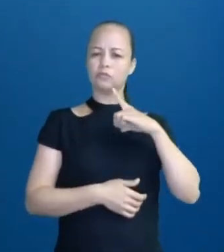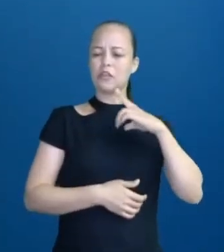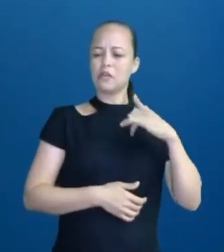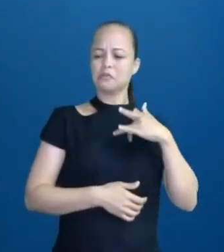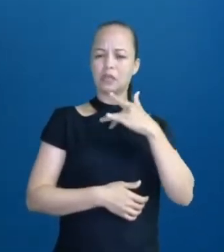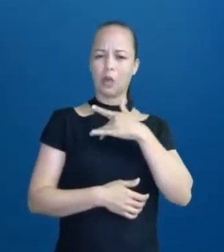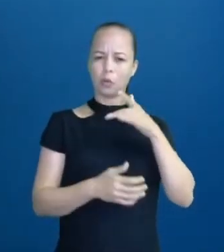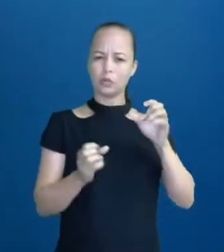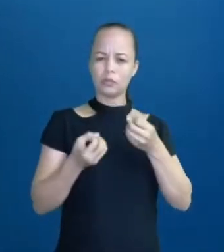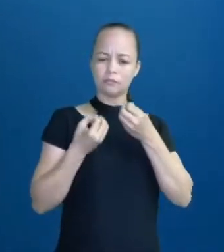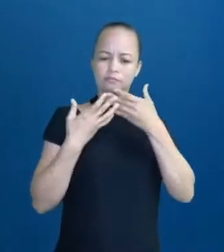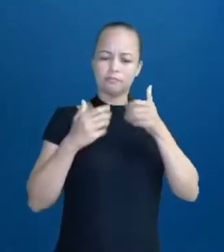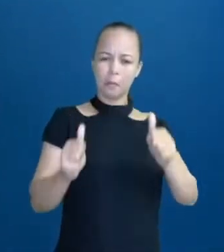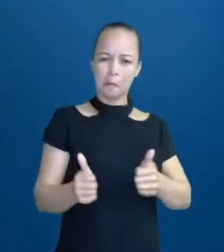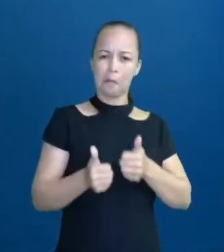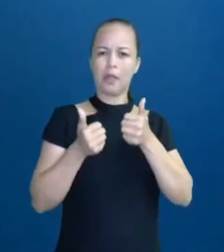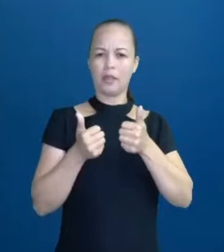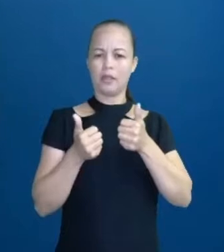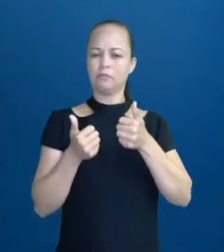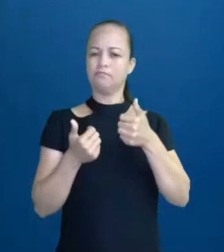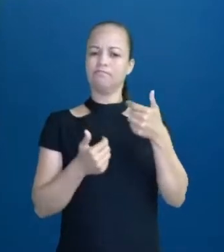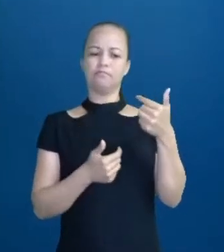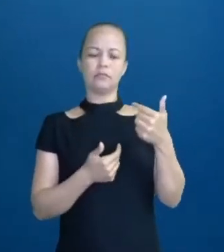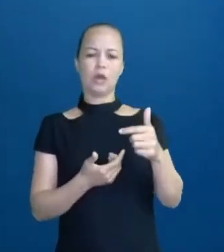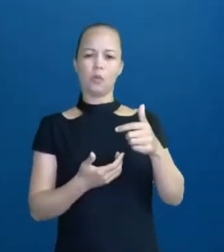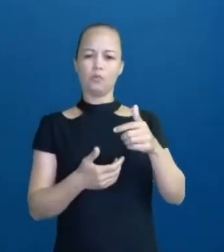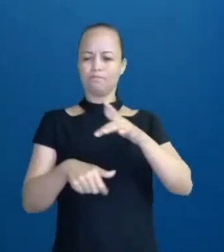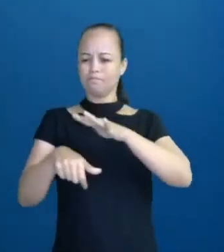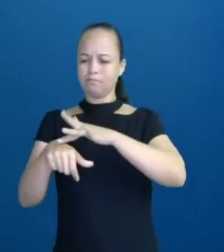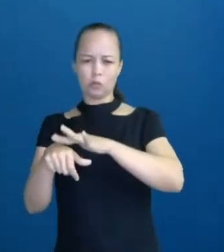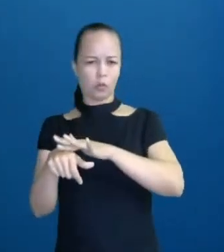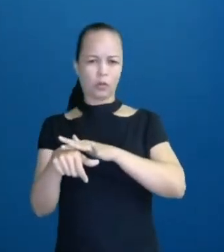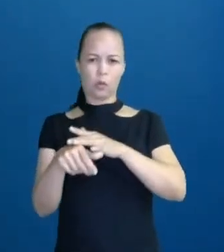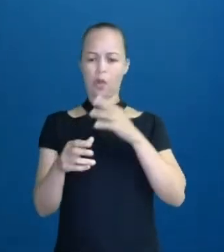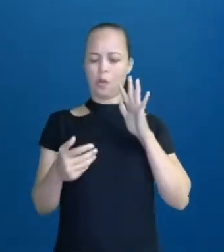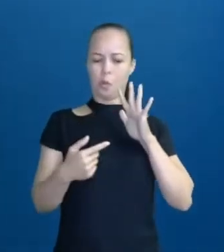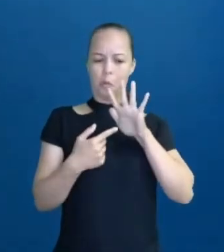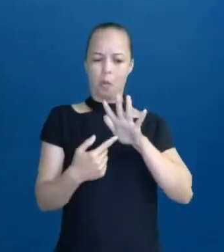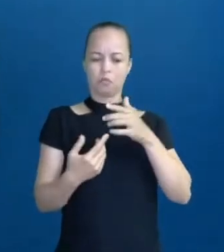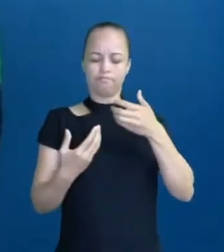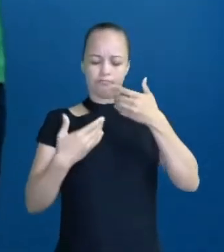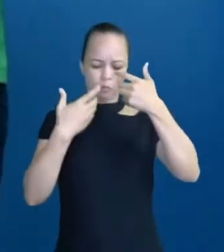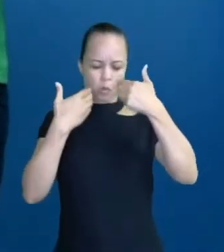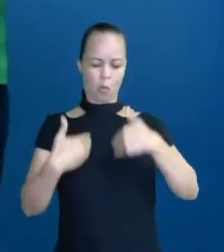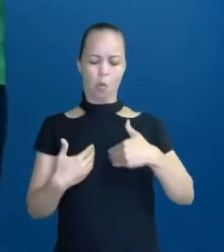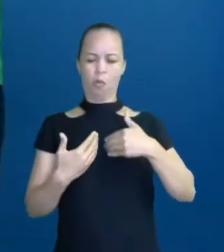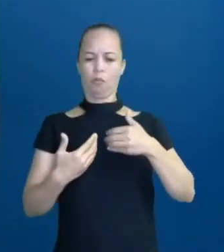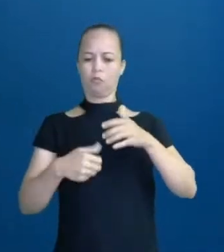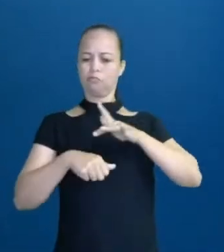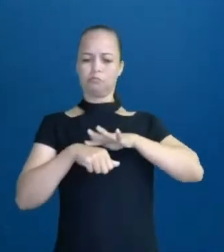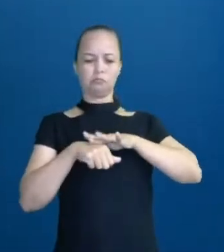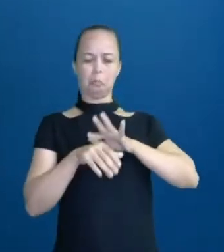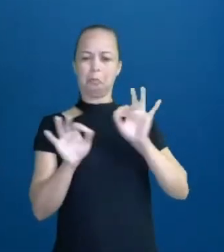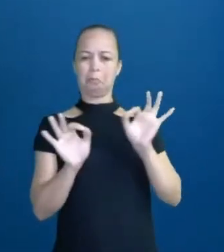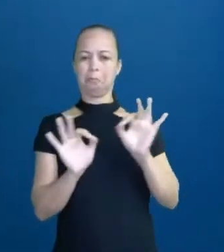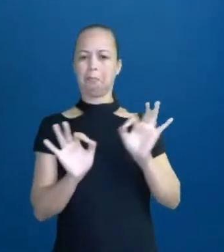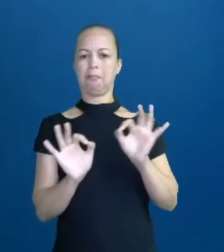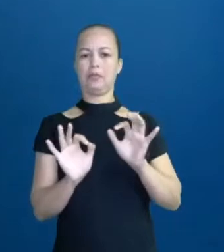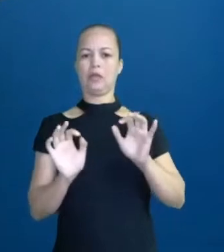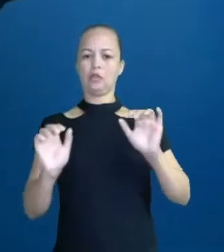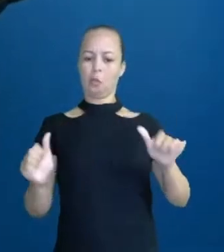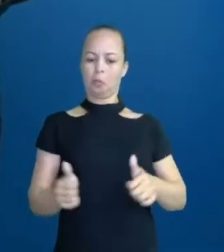sentir bem, é não estar doente, ou seja, quando eu não apresento nenhum tipo de doença, obrigatoriamente eu possuo